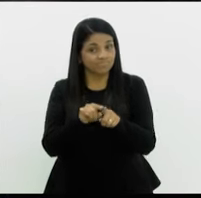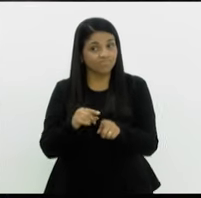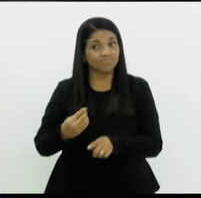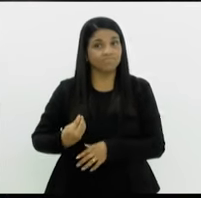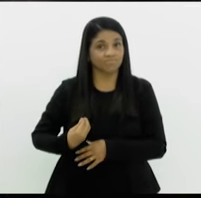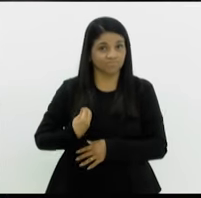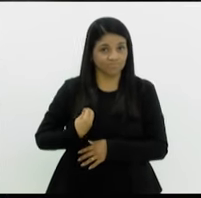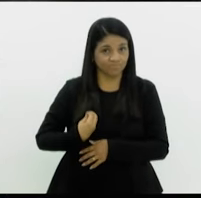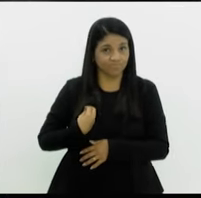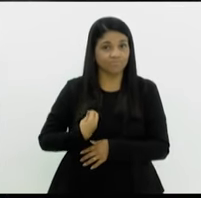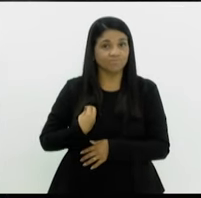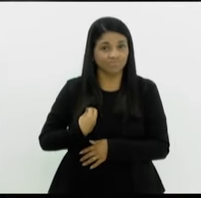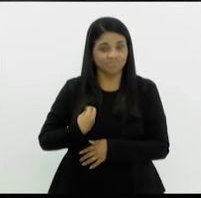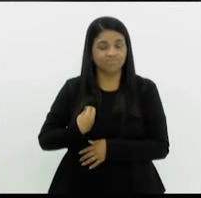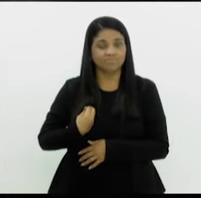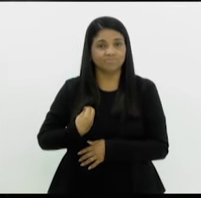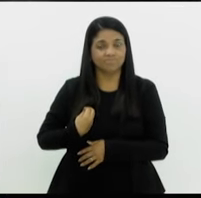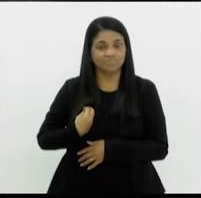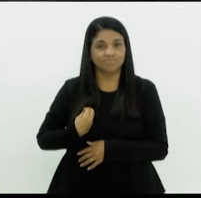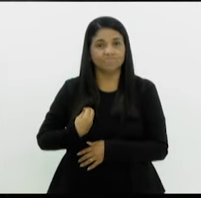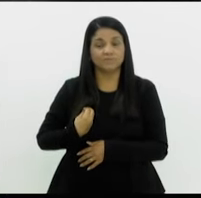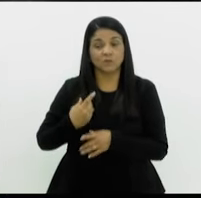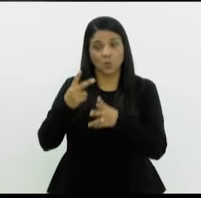dramas consecutivos,